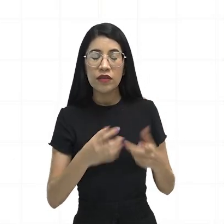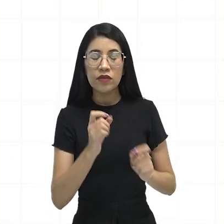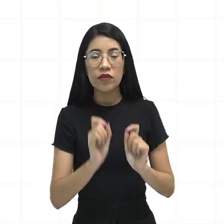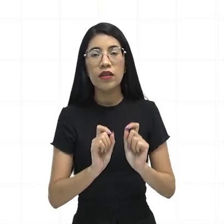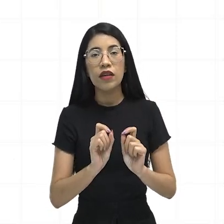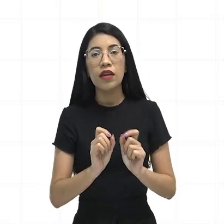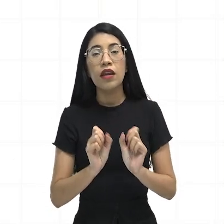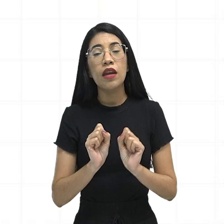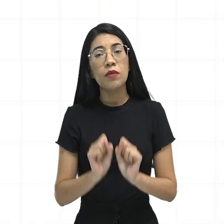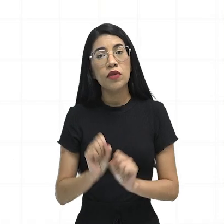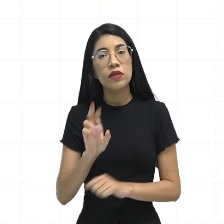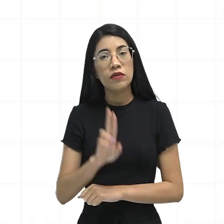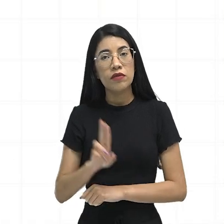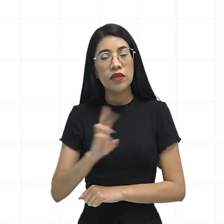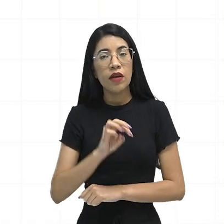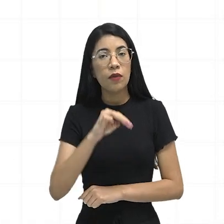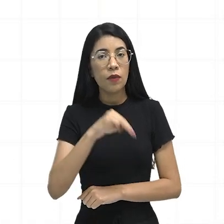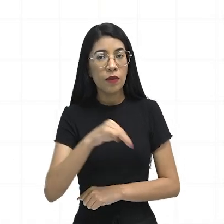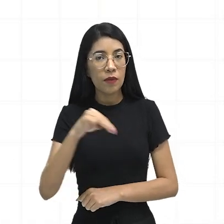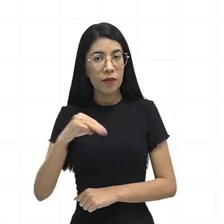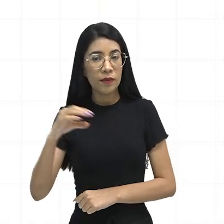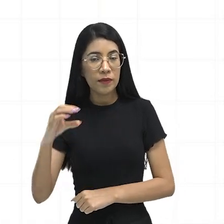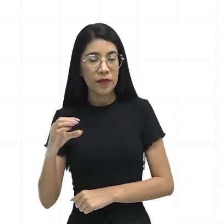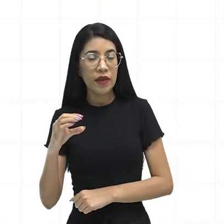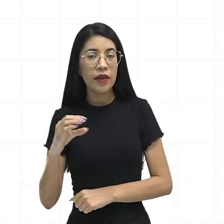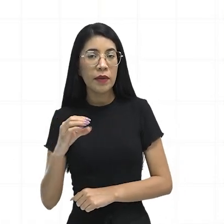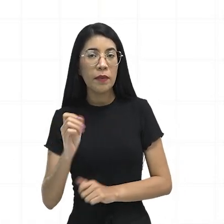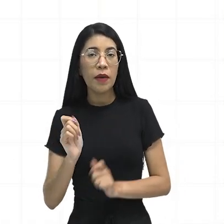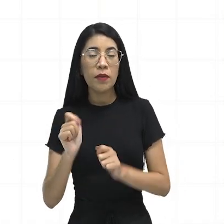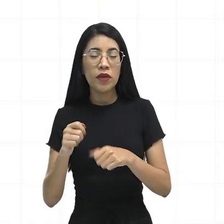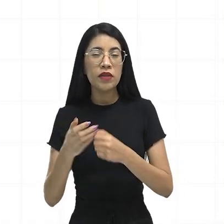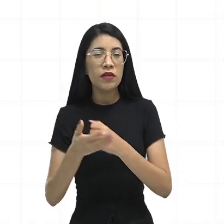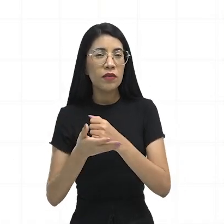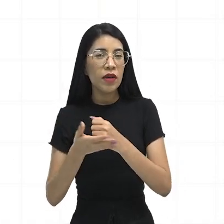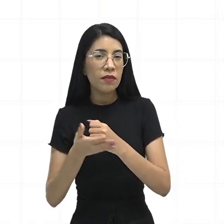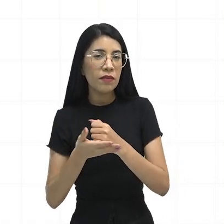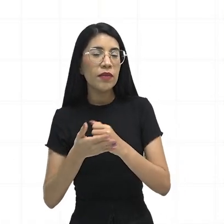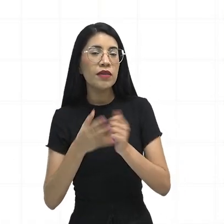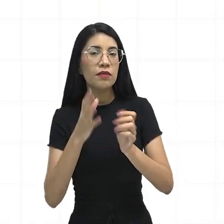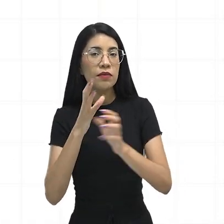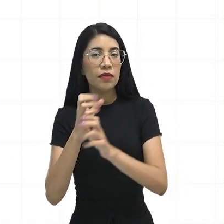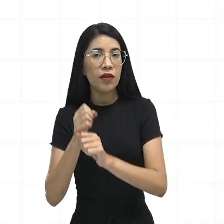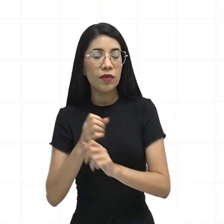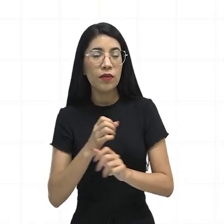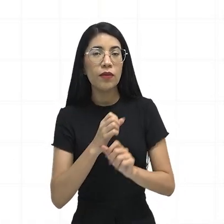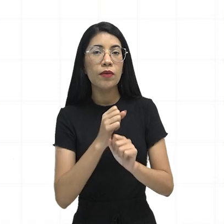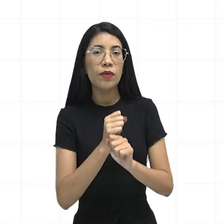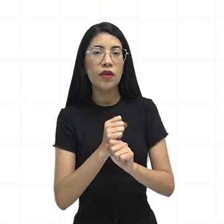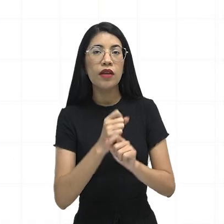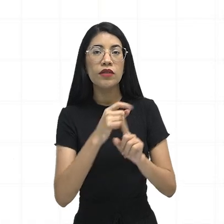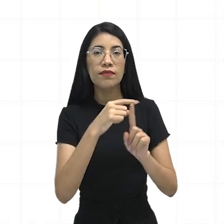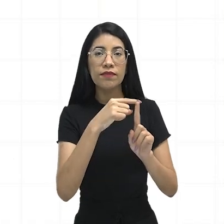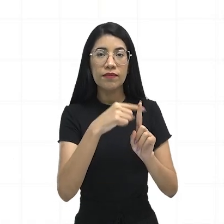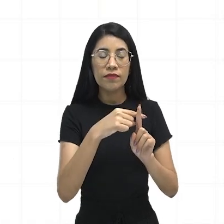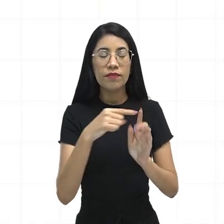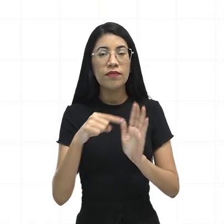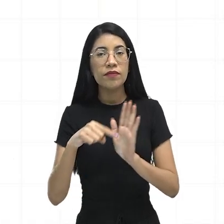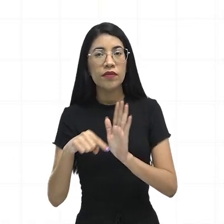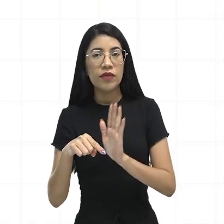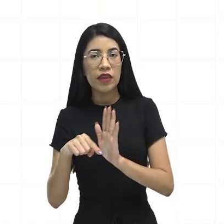pode utilizar o MMC como uma base para realizarmos operações de adição